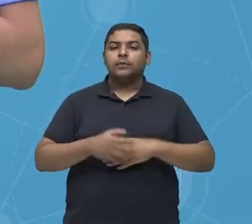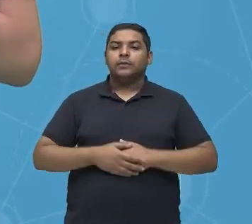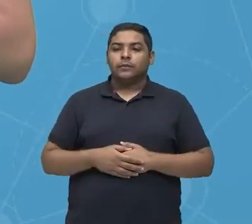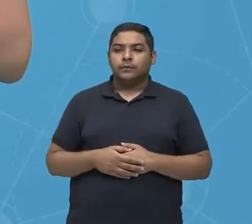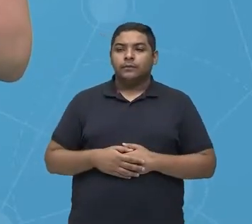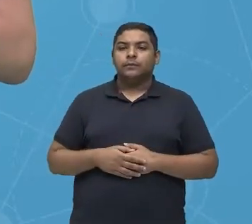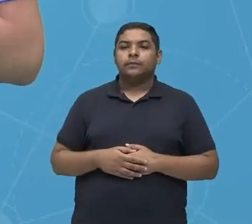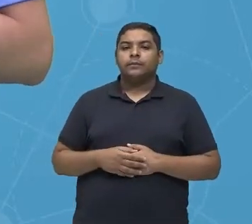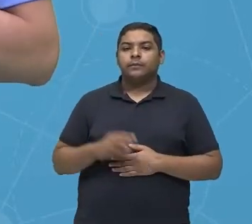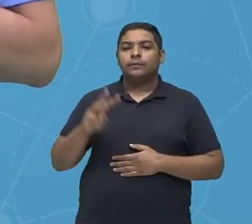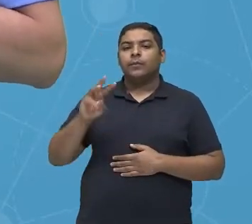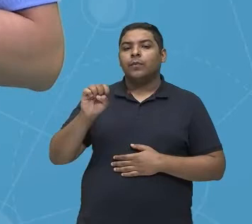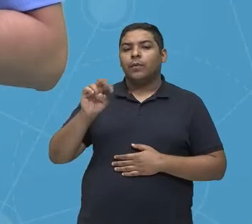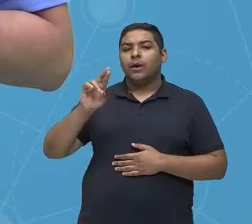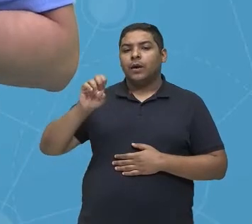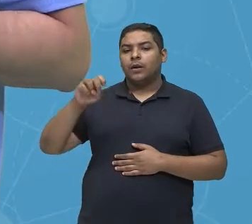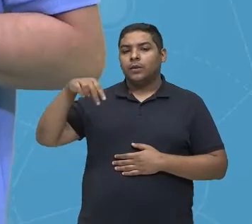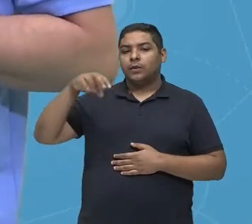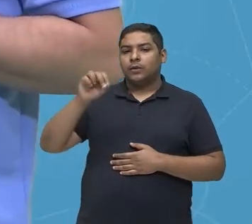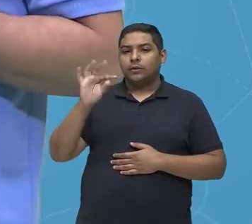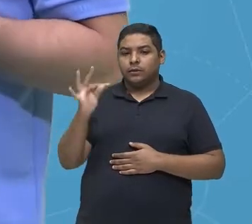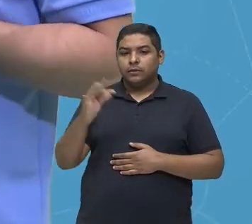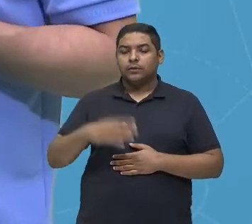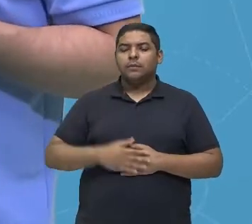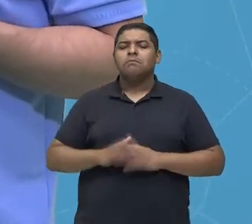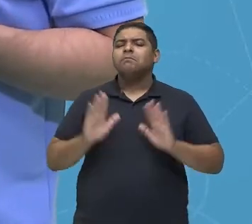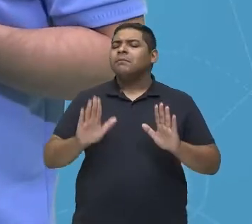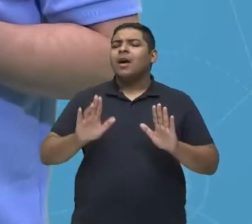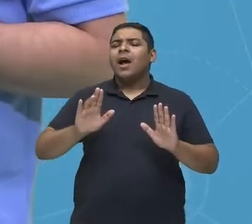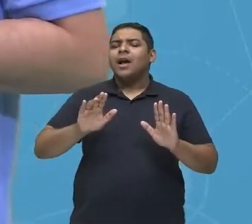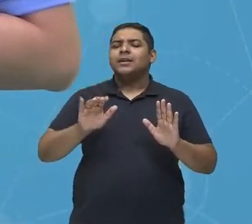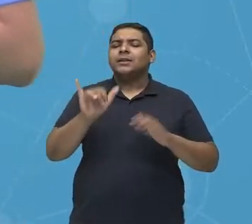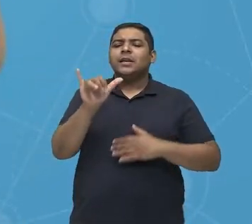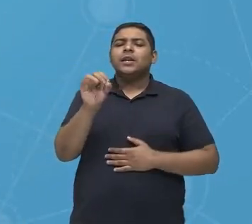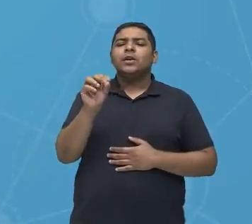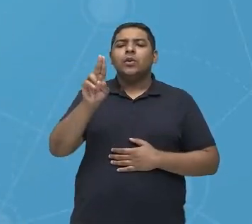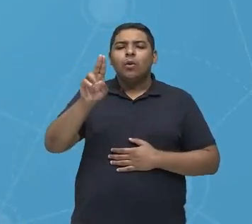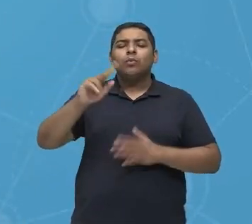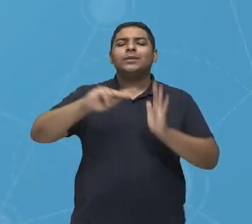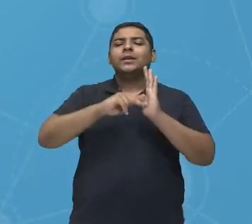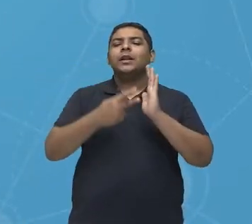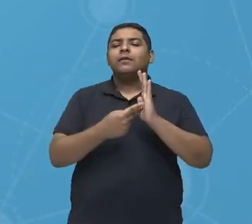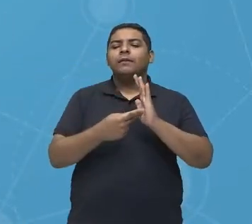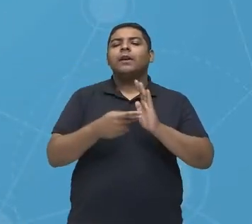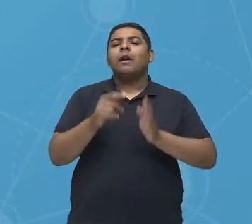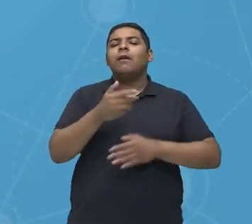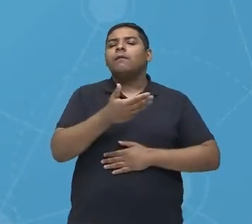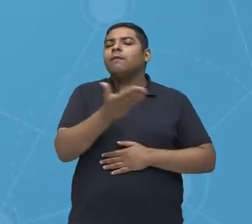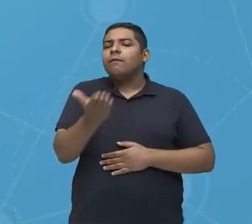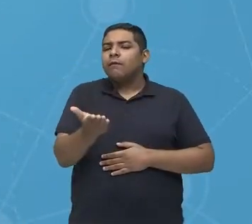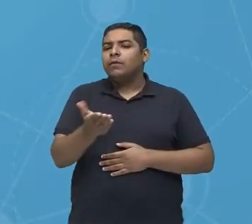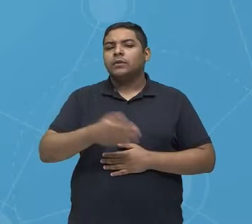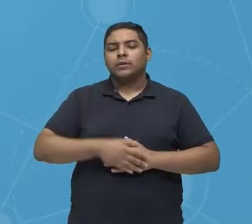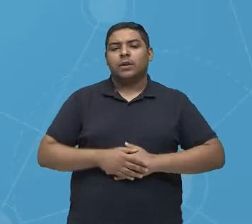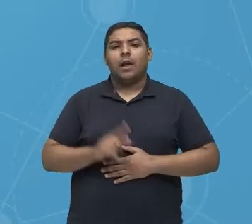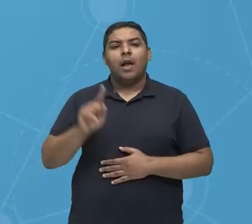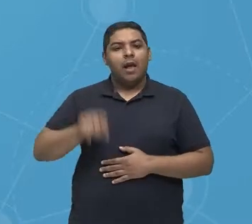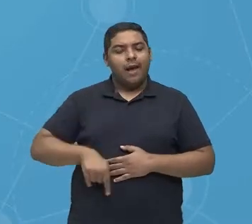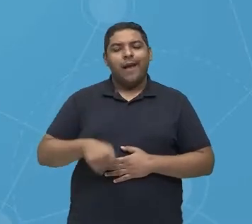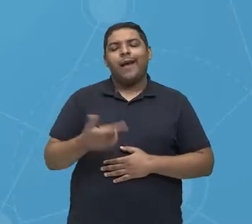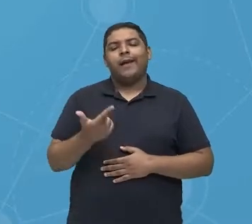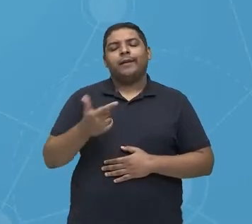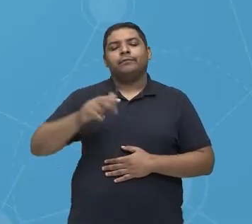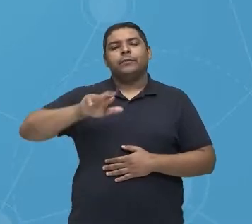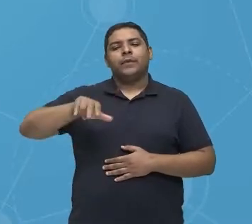utilizado, né? A forma do were. Ah, professor, mas o you significa você. Bem, esse aqui é uma exceção, né? O